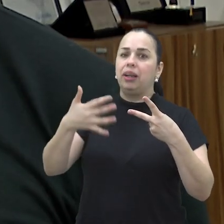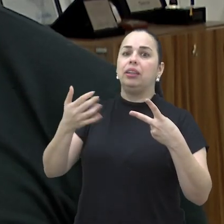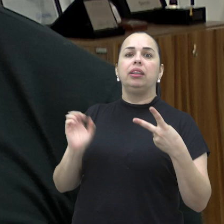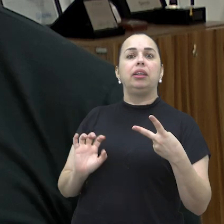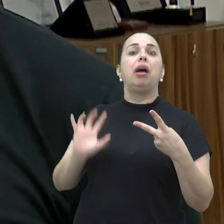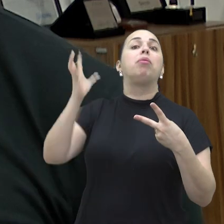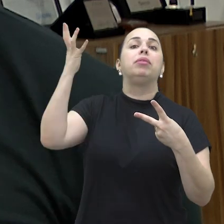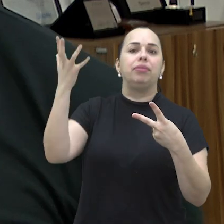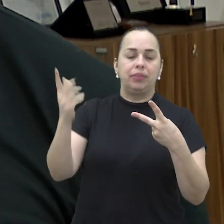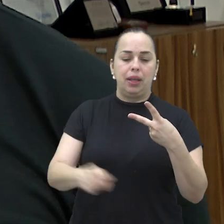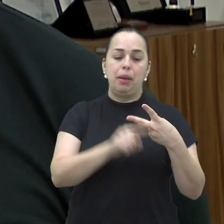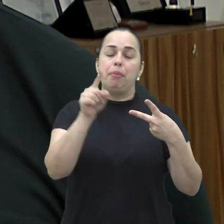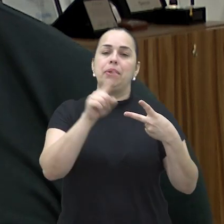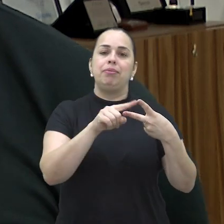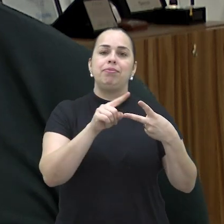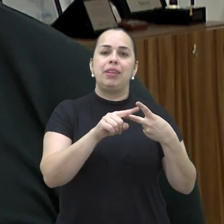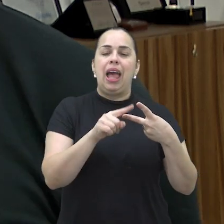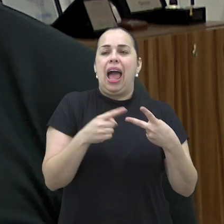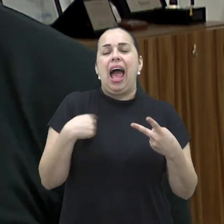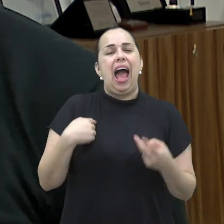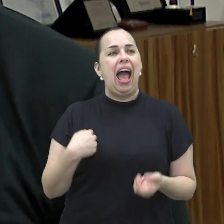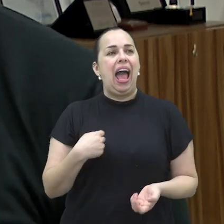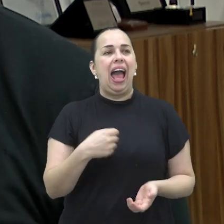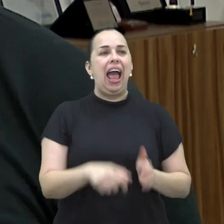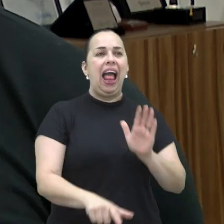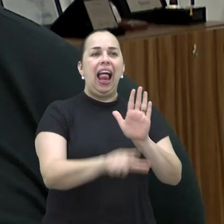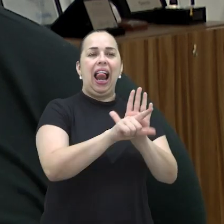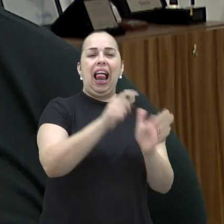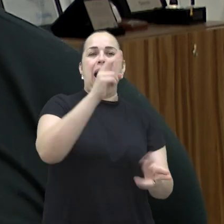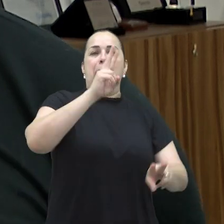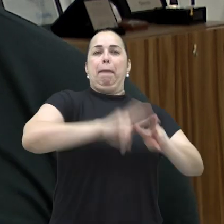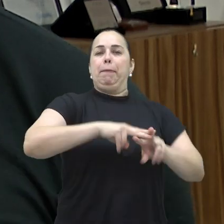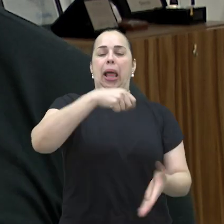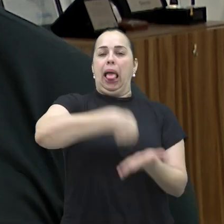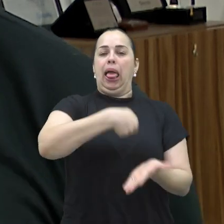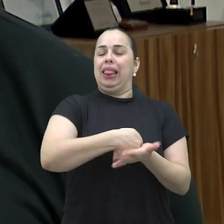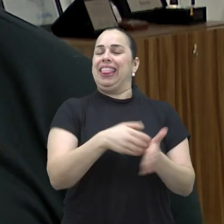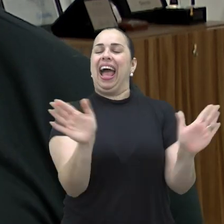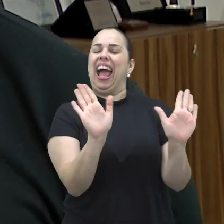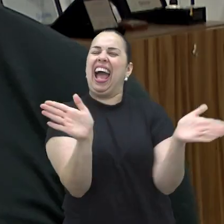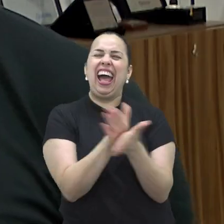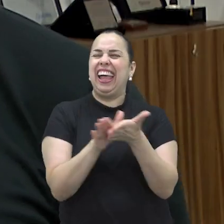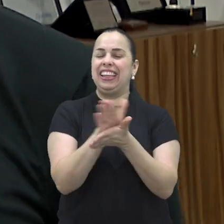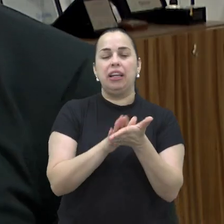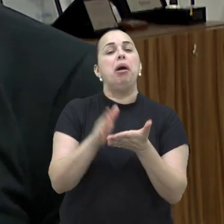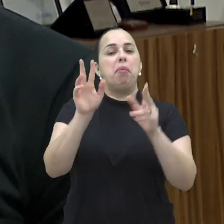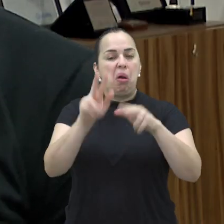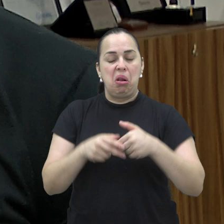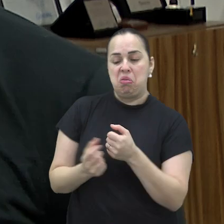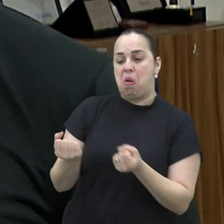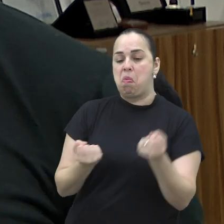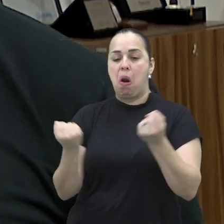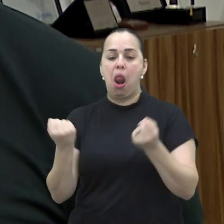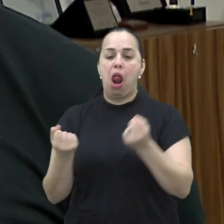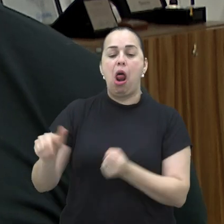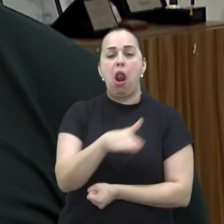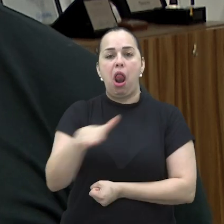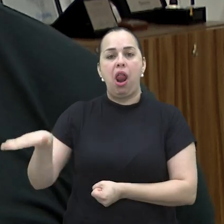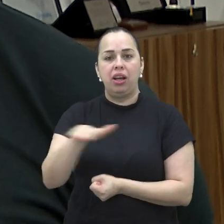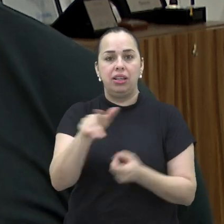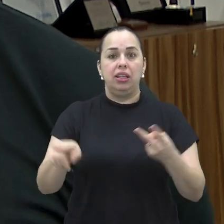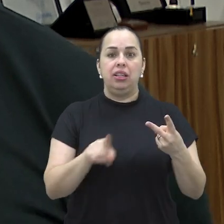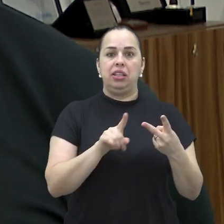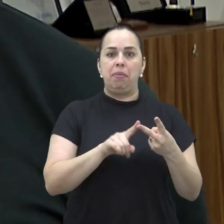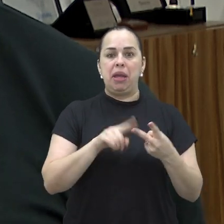no número de vítimas. O primeiro é a sensação de impunidade. Essa sensação de impunidade tem crescido. E um outro motivo é a questão